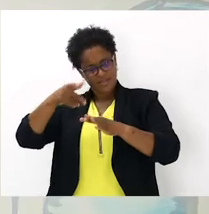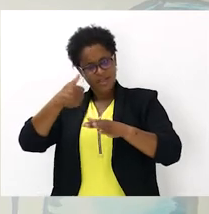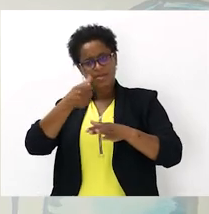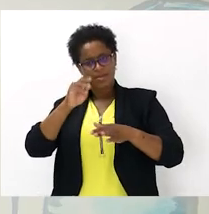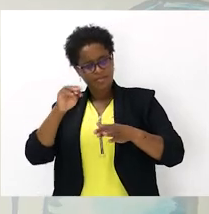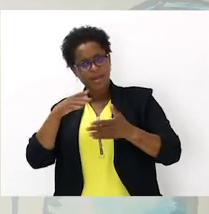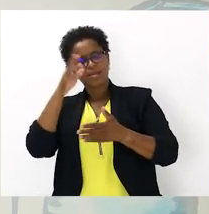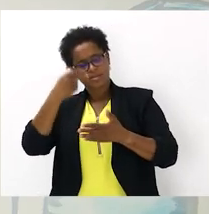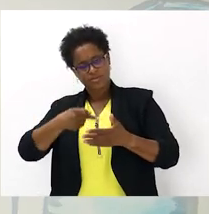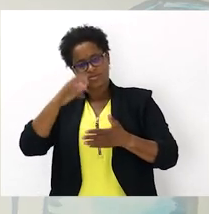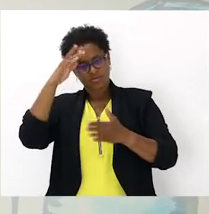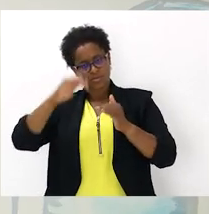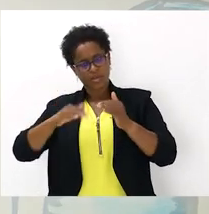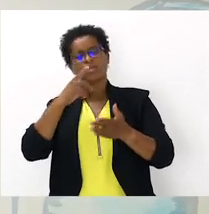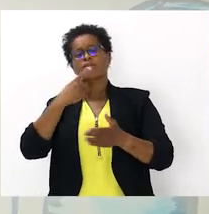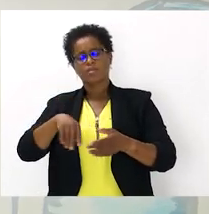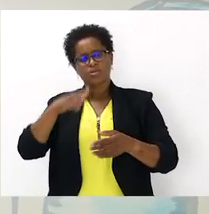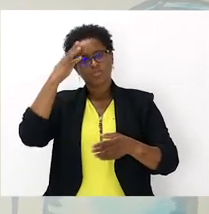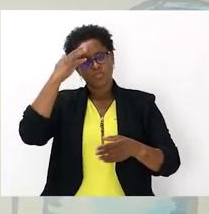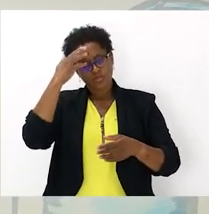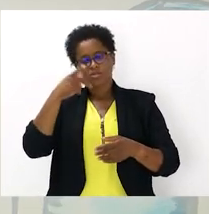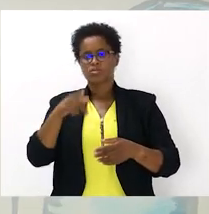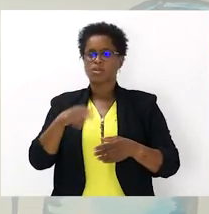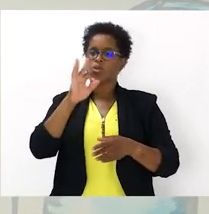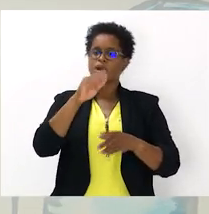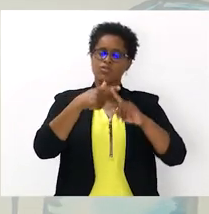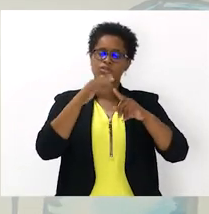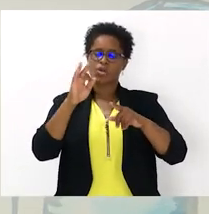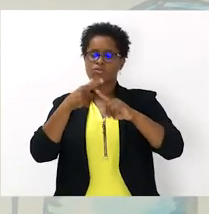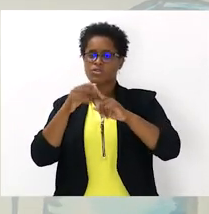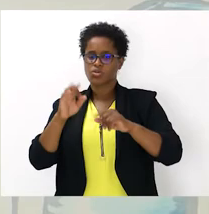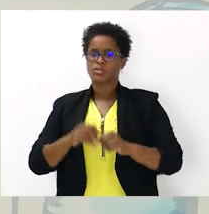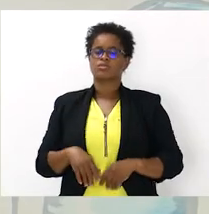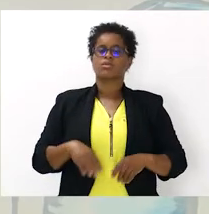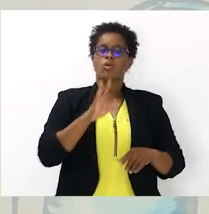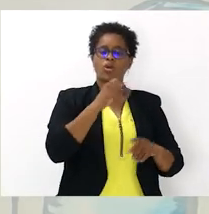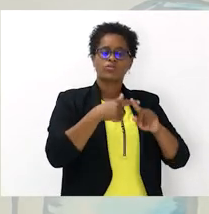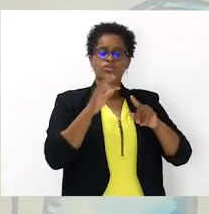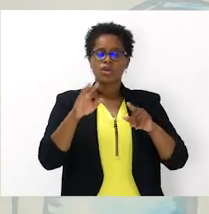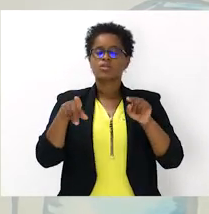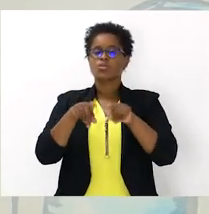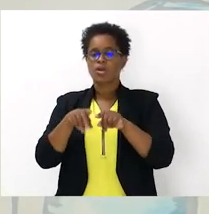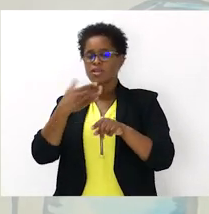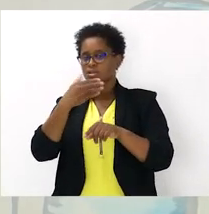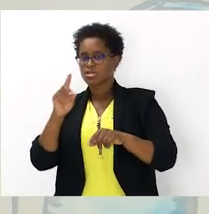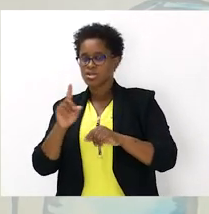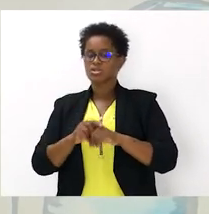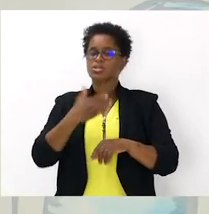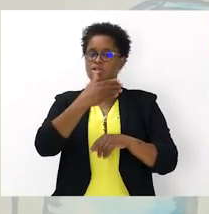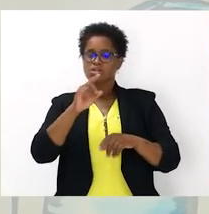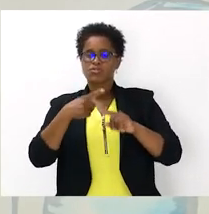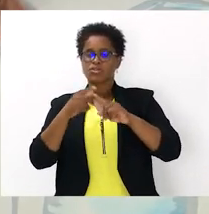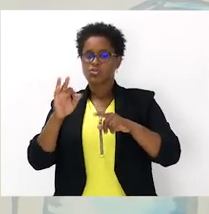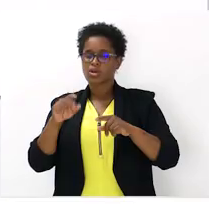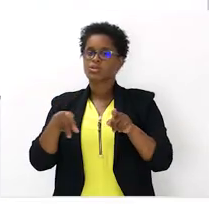base repete consoante o número de expoente. É 4 vezes 4 vezes 4. 4 vezes 4 dá 16. 16